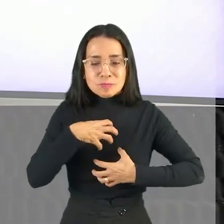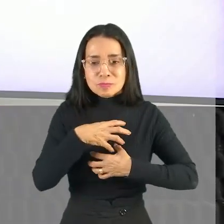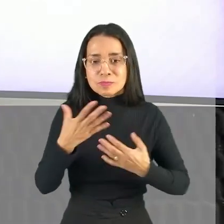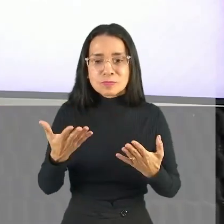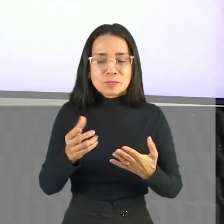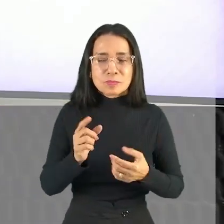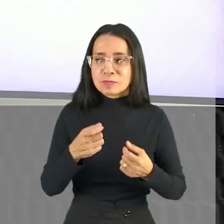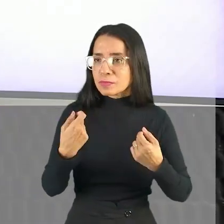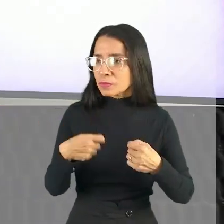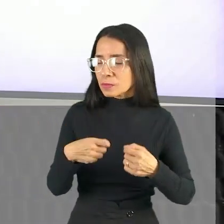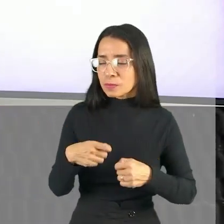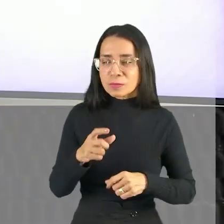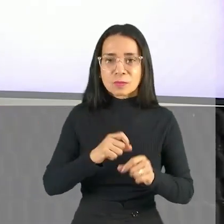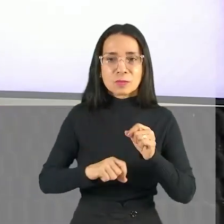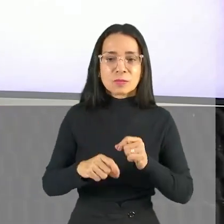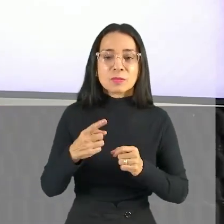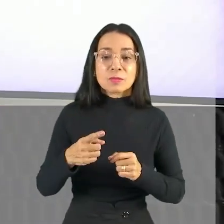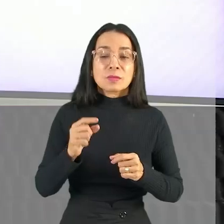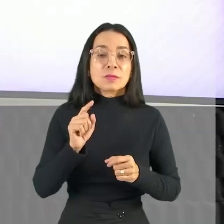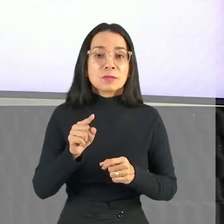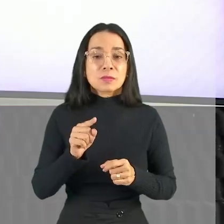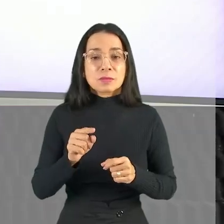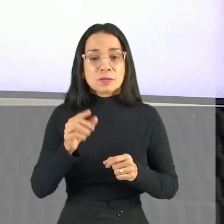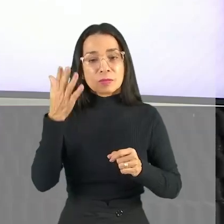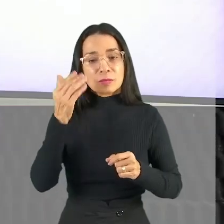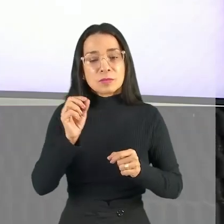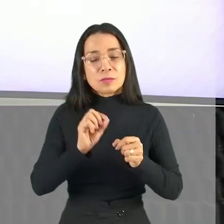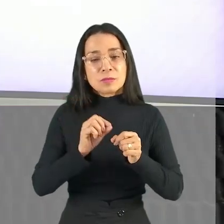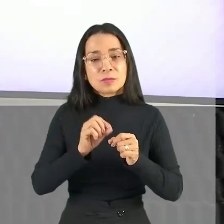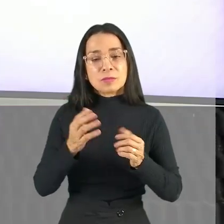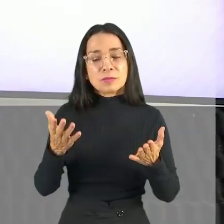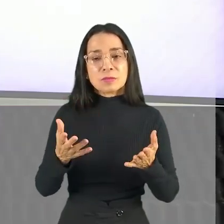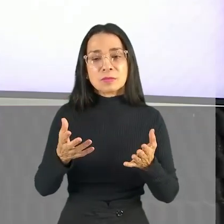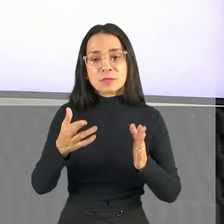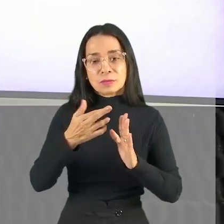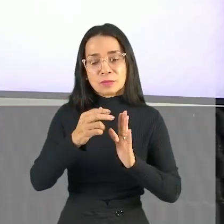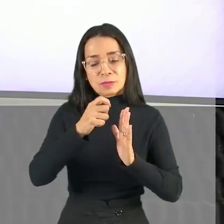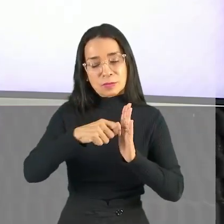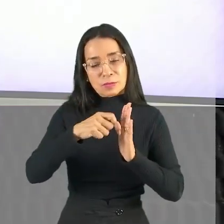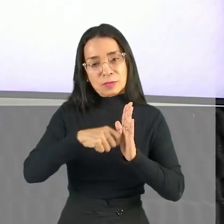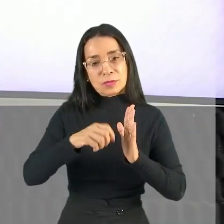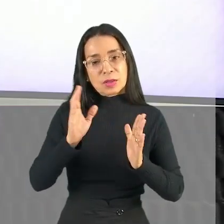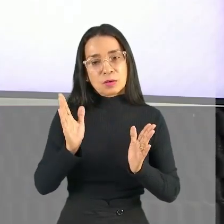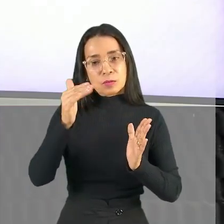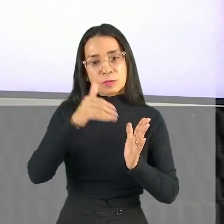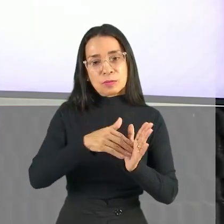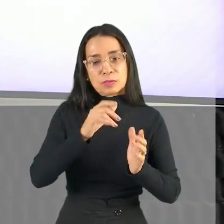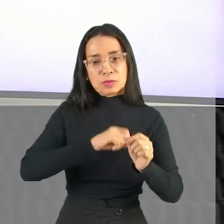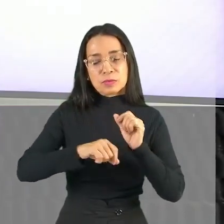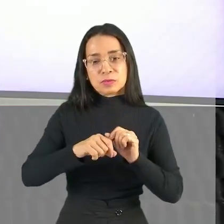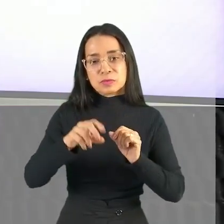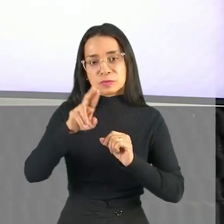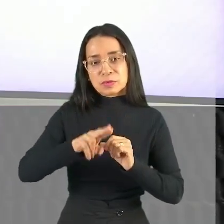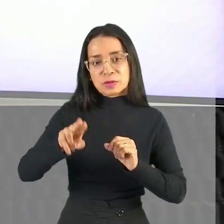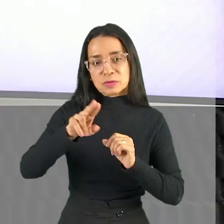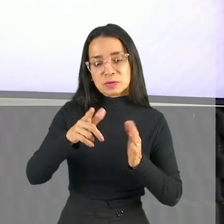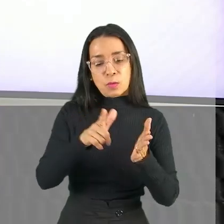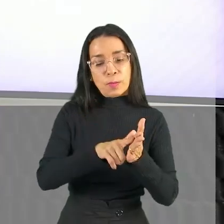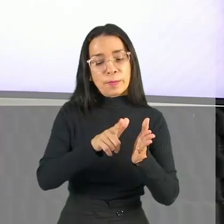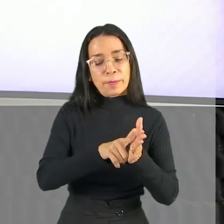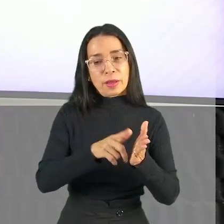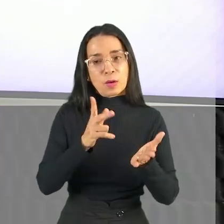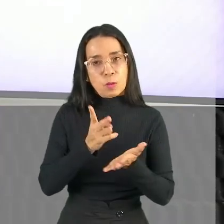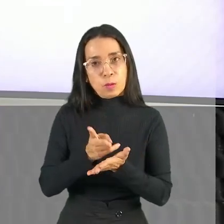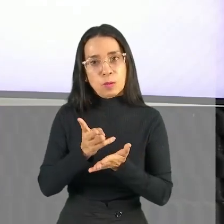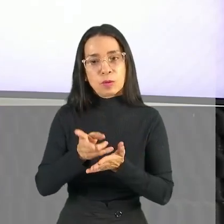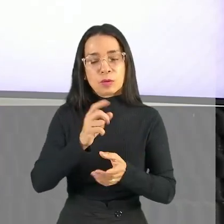até porque você já sabe fazer a redação. E por último, você vai passar para a sua folha definitiva. A minha dica é que entre o passo 7 e